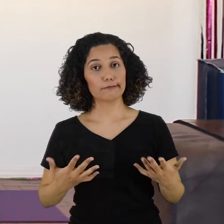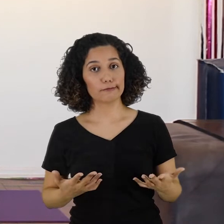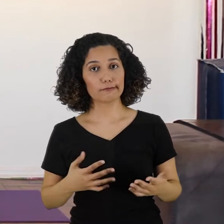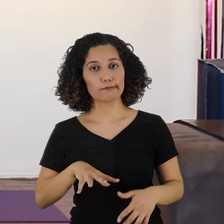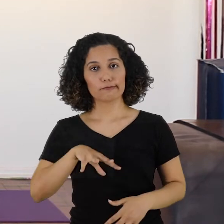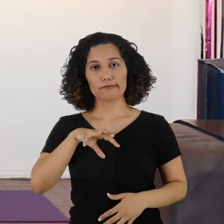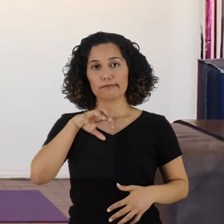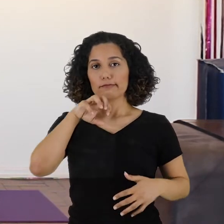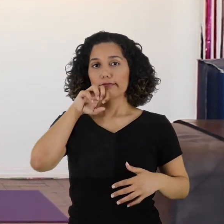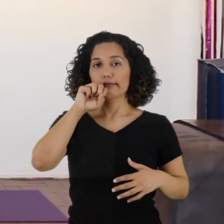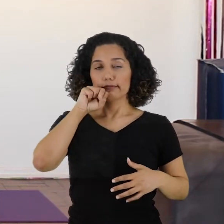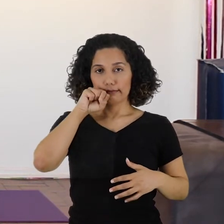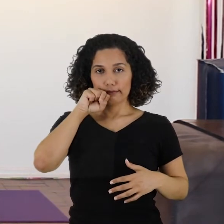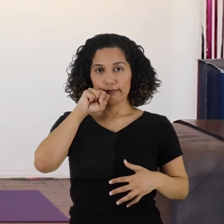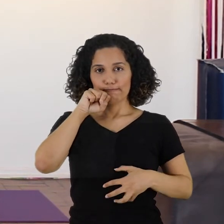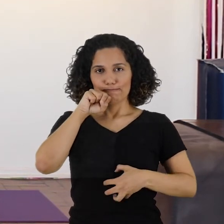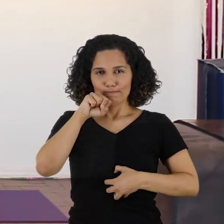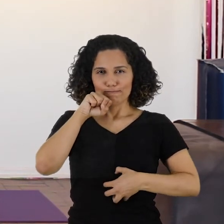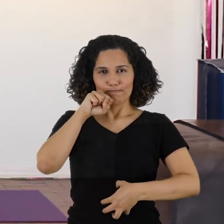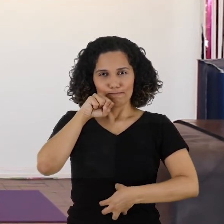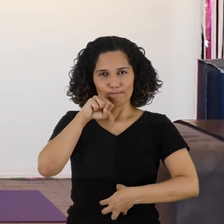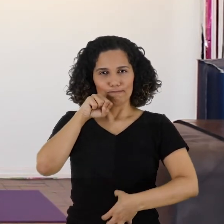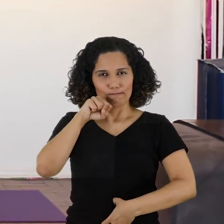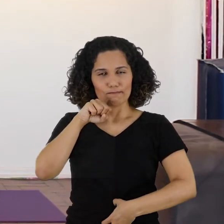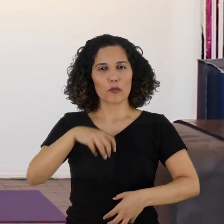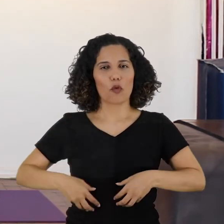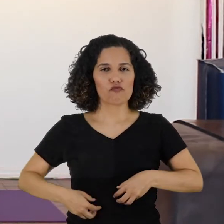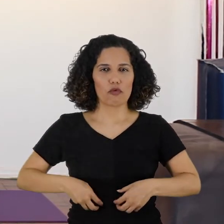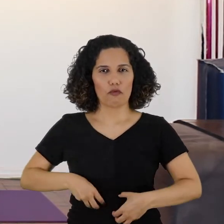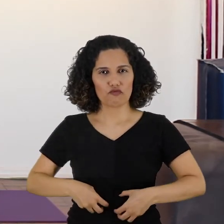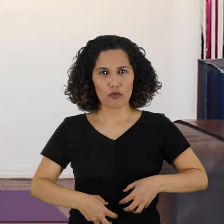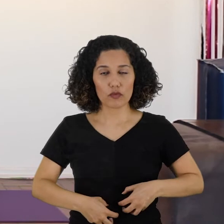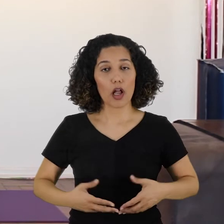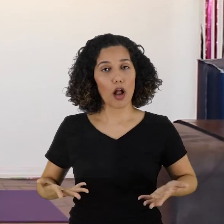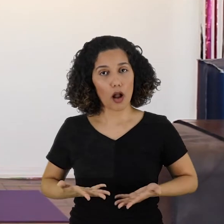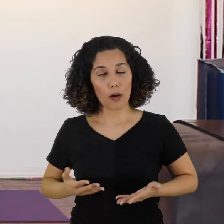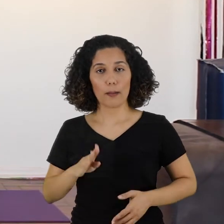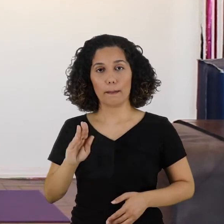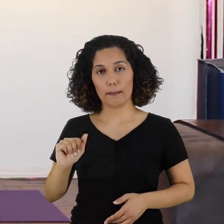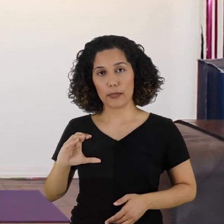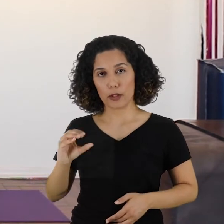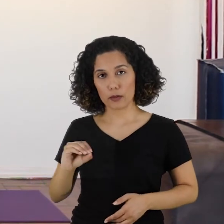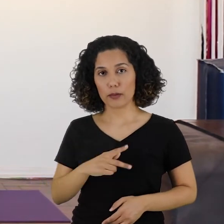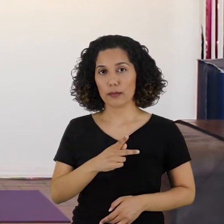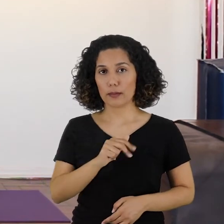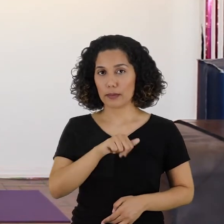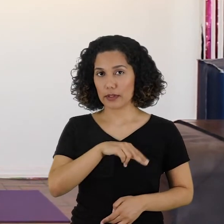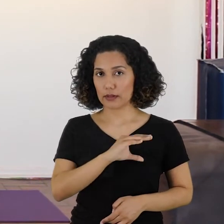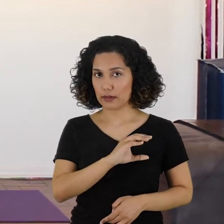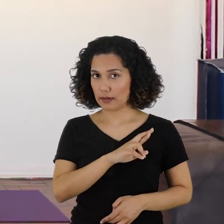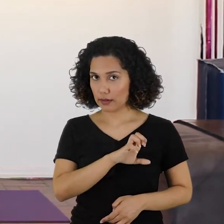que você expirar, contrai o abdômen para você massagear agora o baço e o pâncreas.